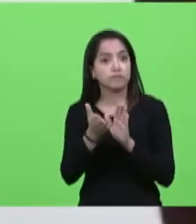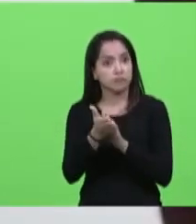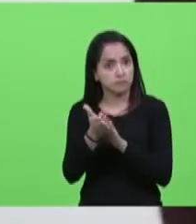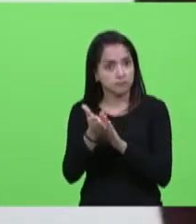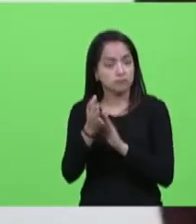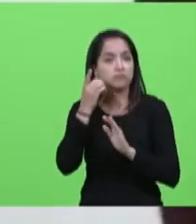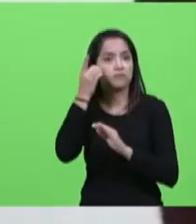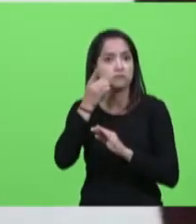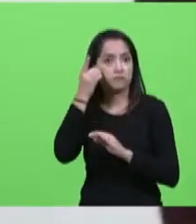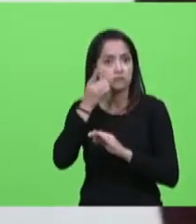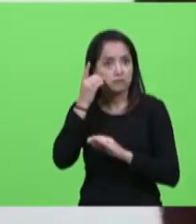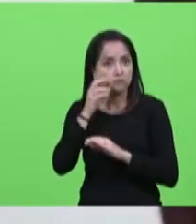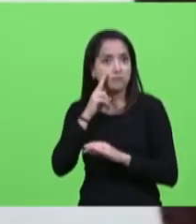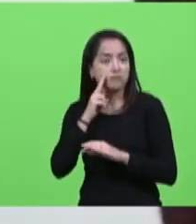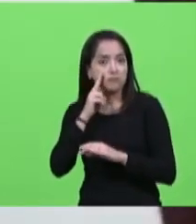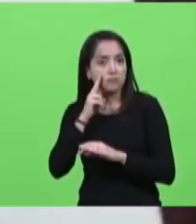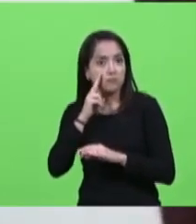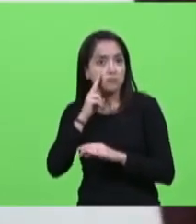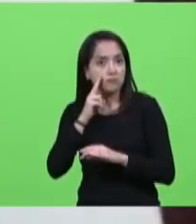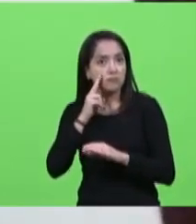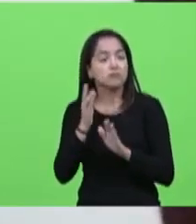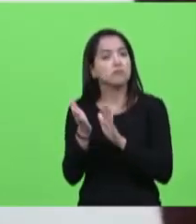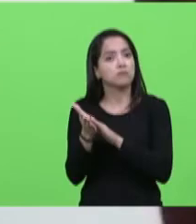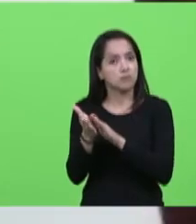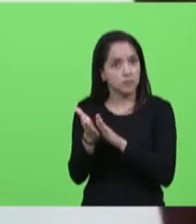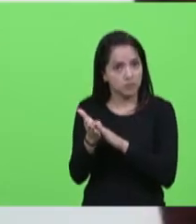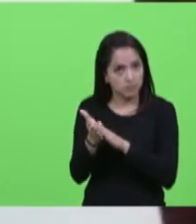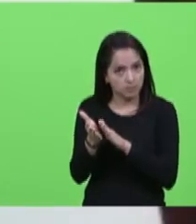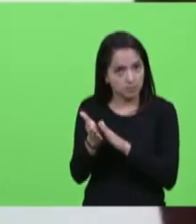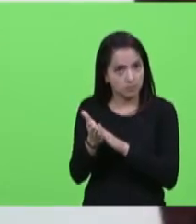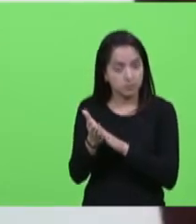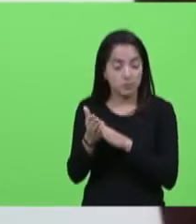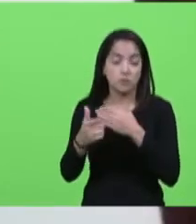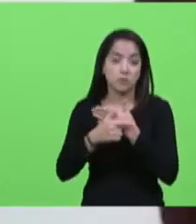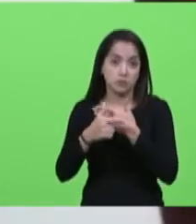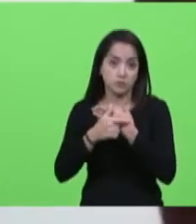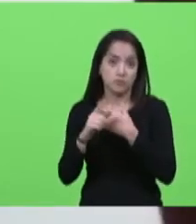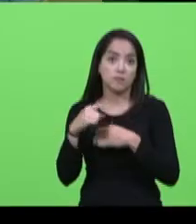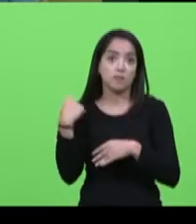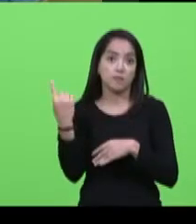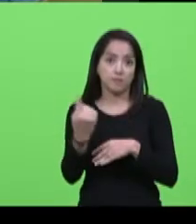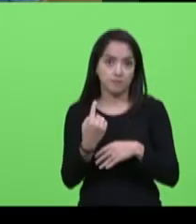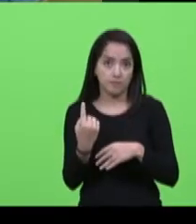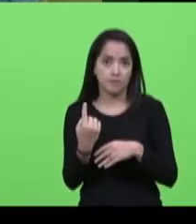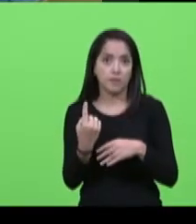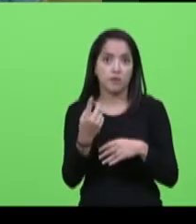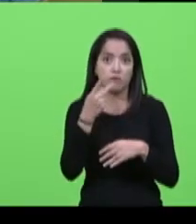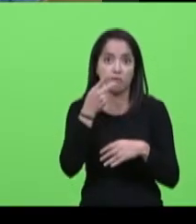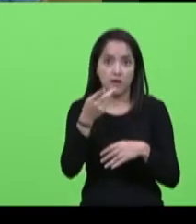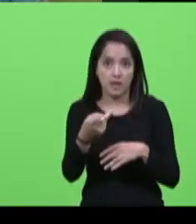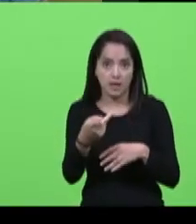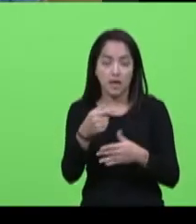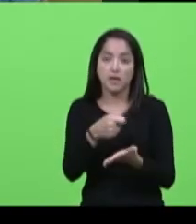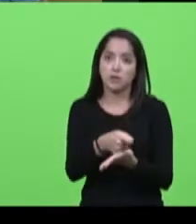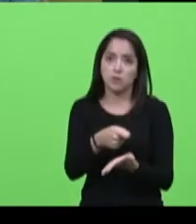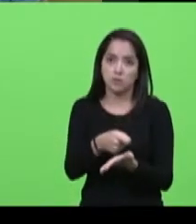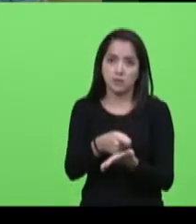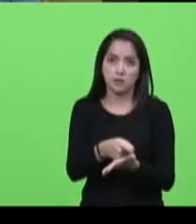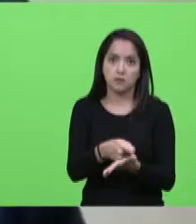deputado Ivan por ter feito isso. É a nossa função de legislativo, falar, né? Falar e também cobrar do